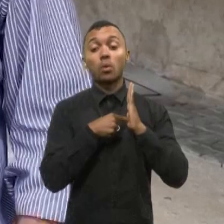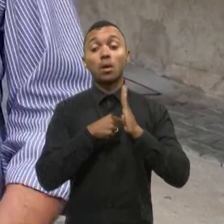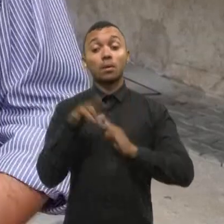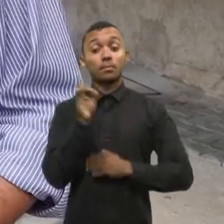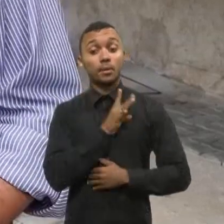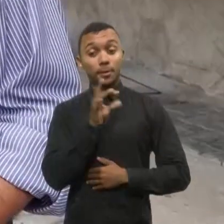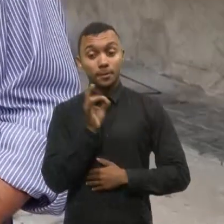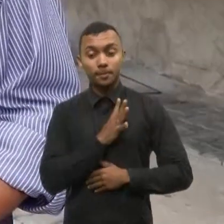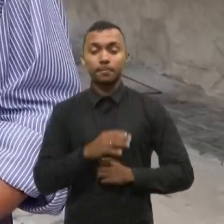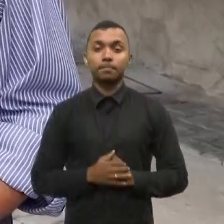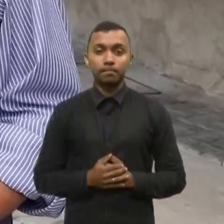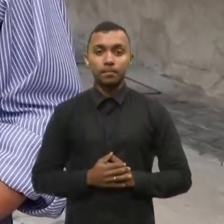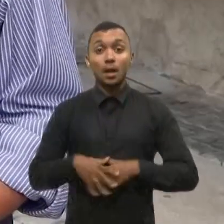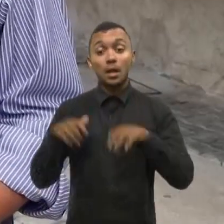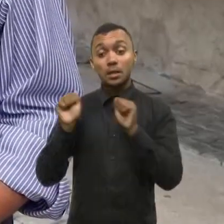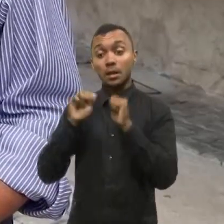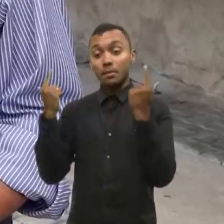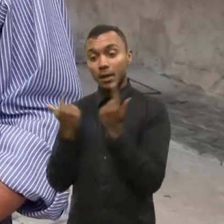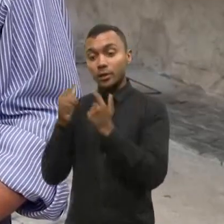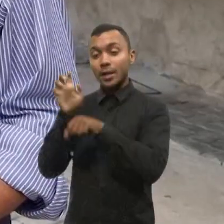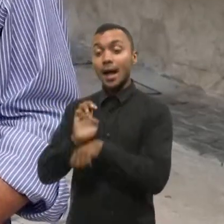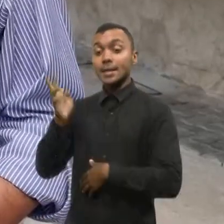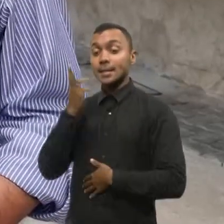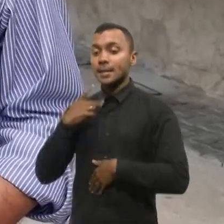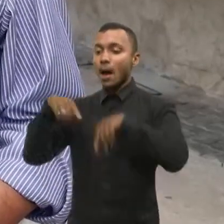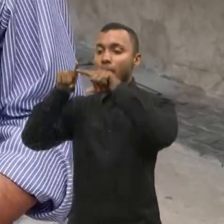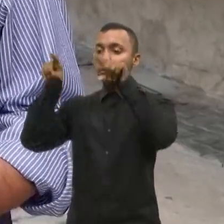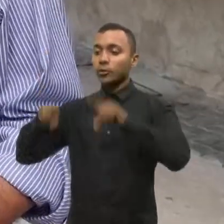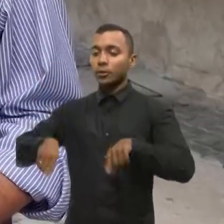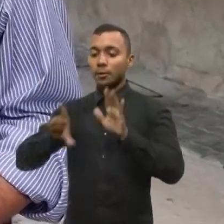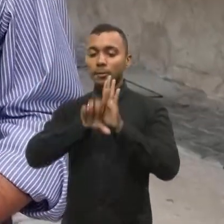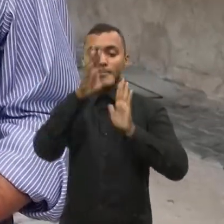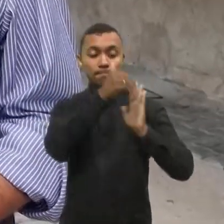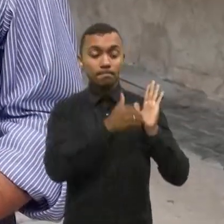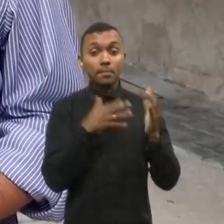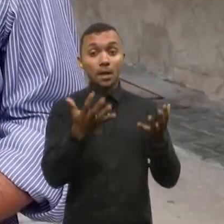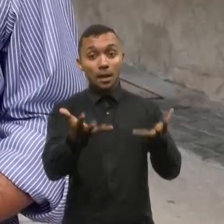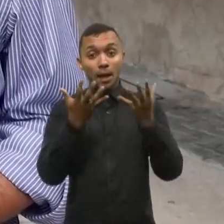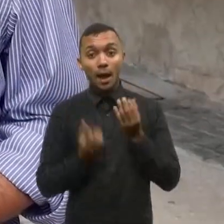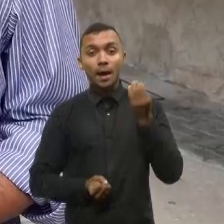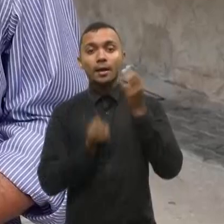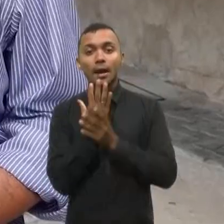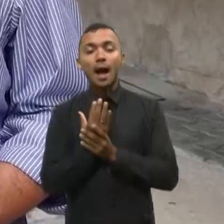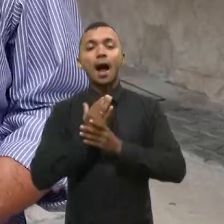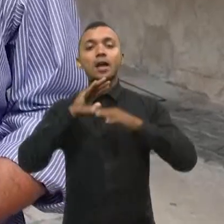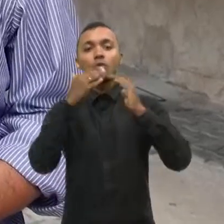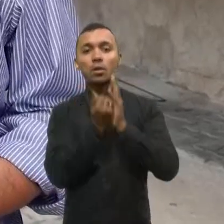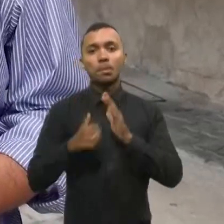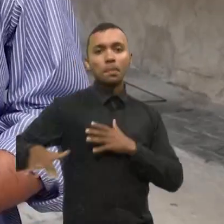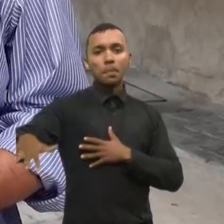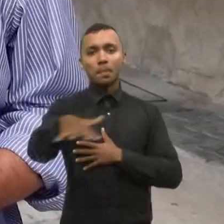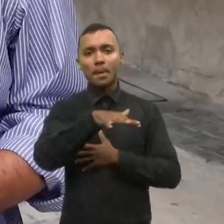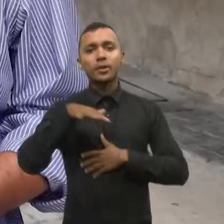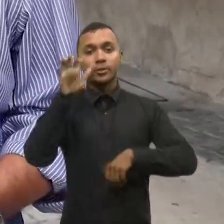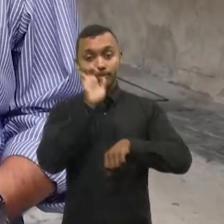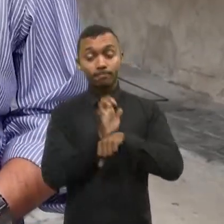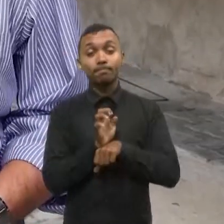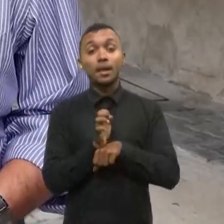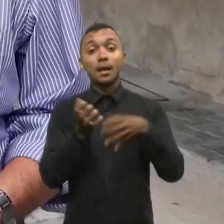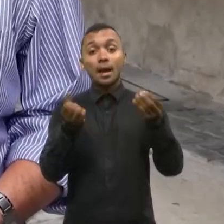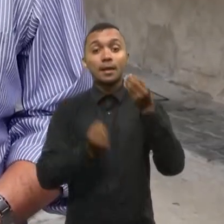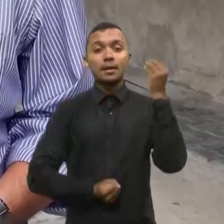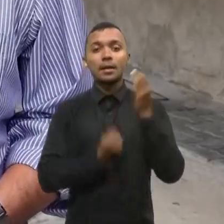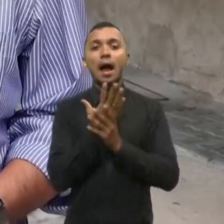Aqui na Assembleia Legislativa tramita um projeto de lei para a implantação na rede estadual de ensino de um dispositivo de